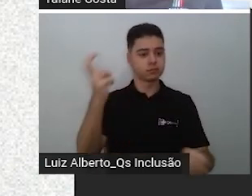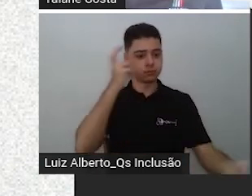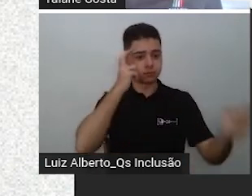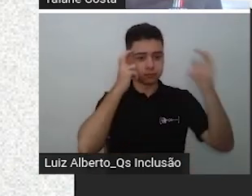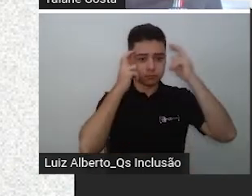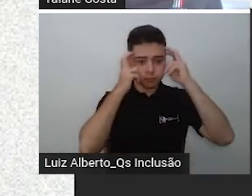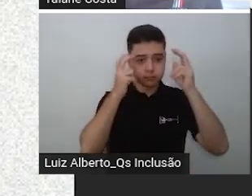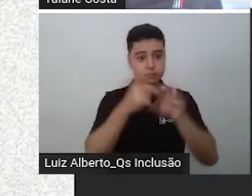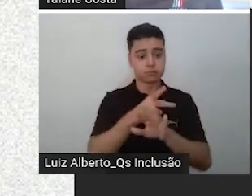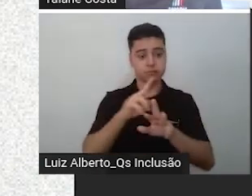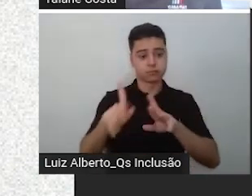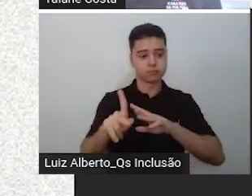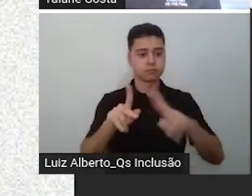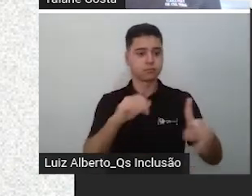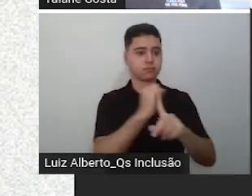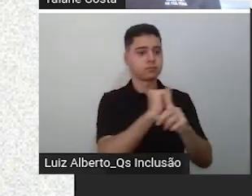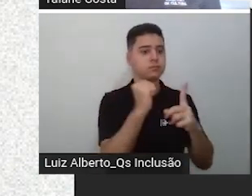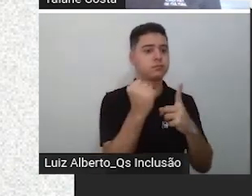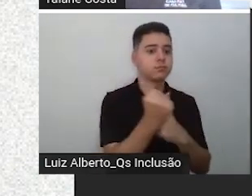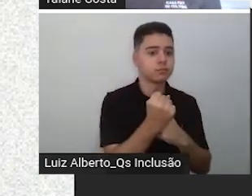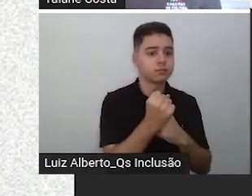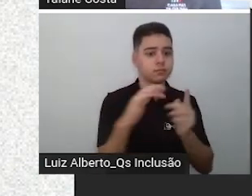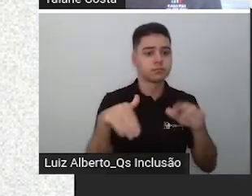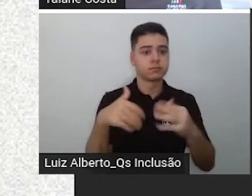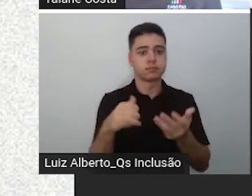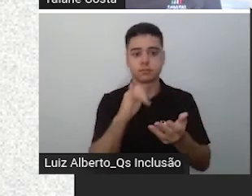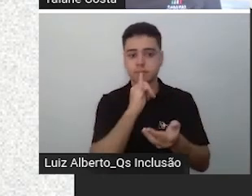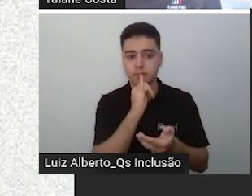diferentes sociedades.